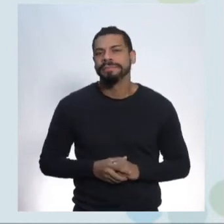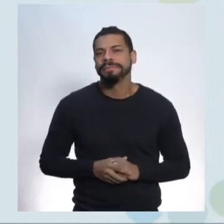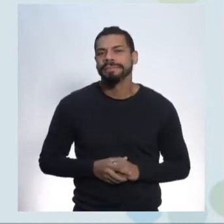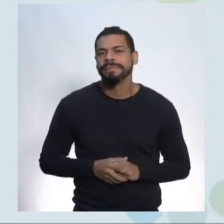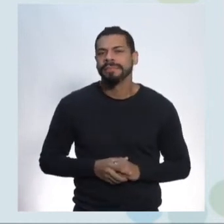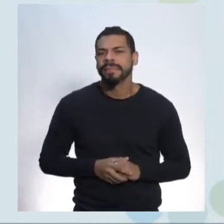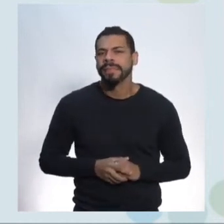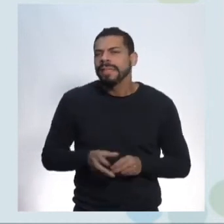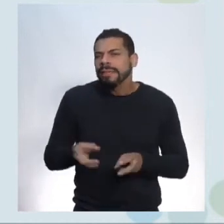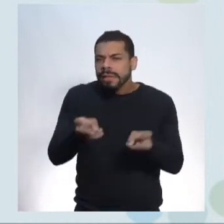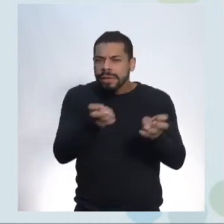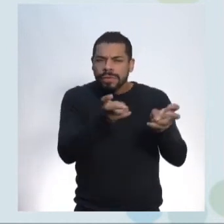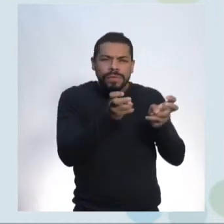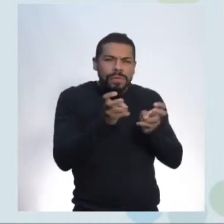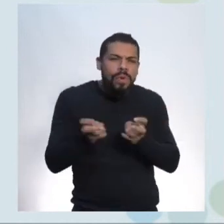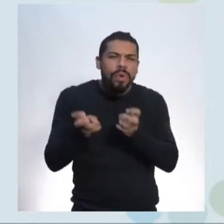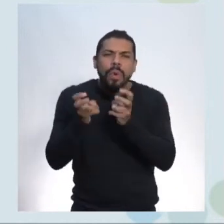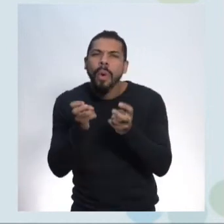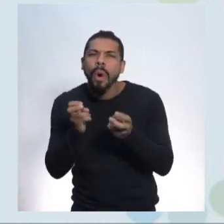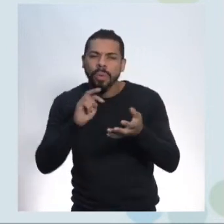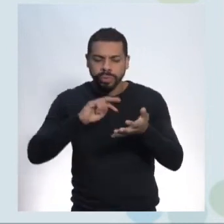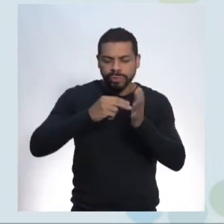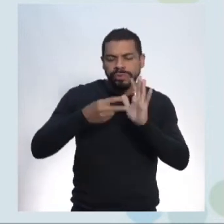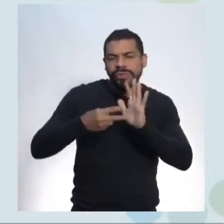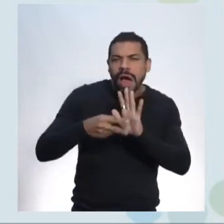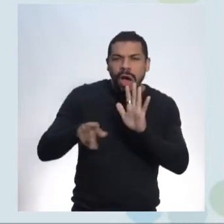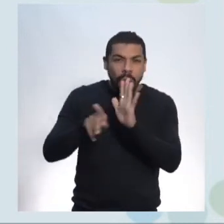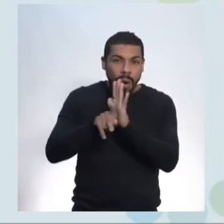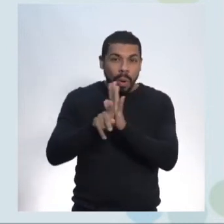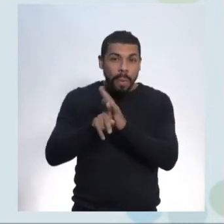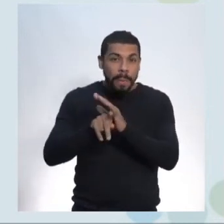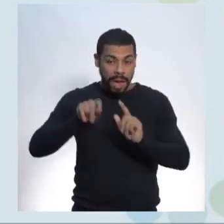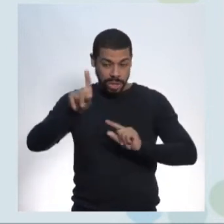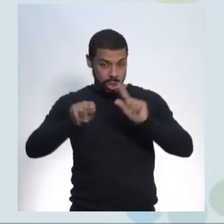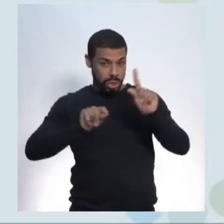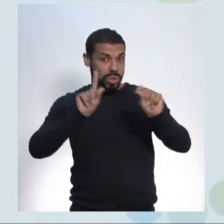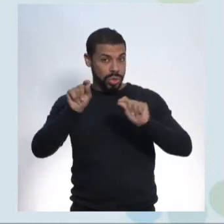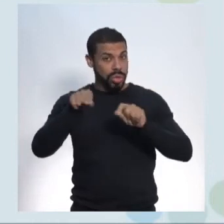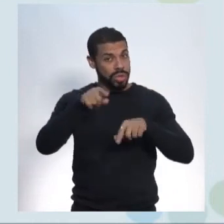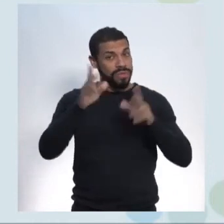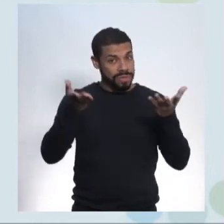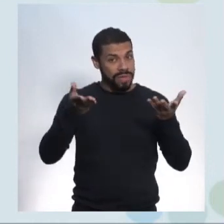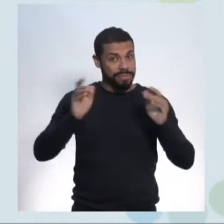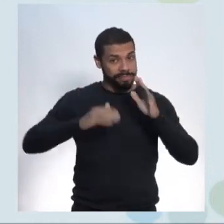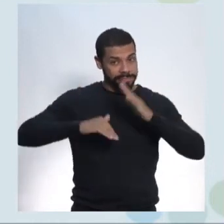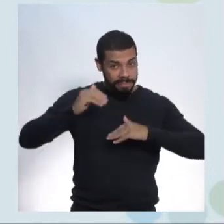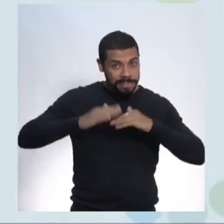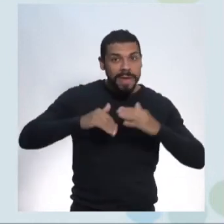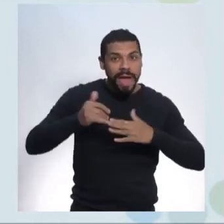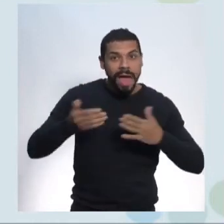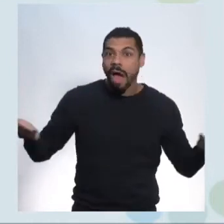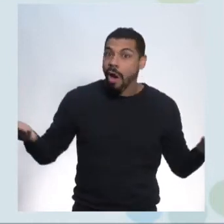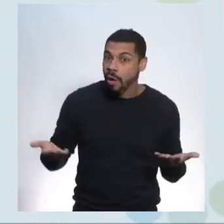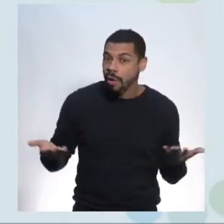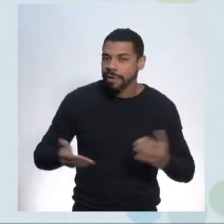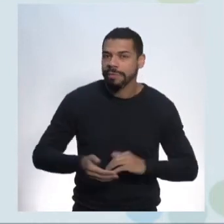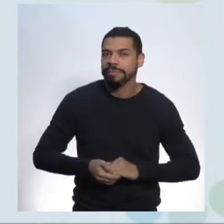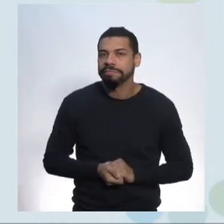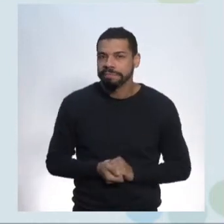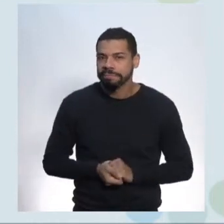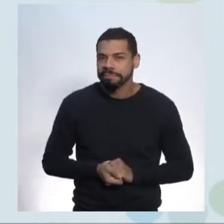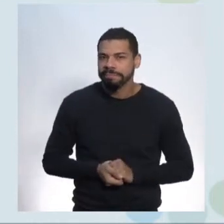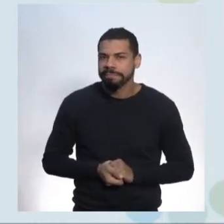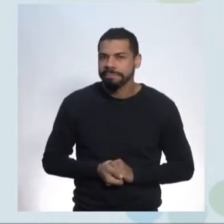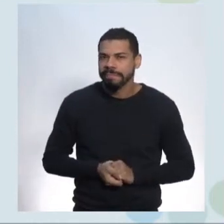Conseguiram identificar significados para as escolhas e para as ações que vocês realizam agora no tempo presente?